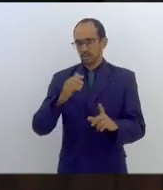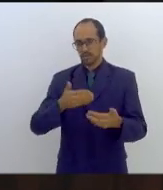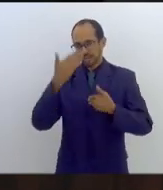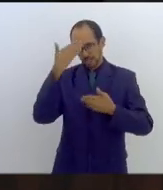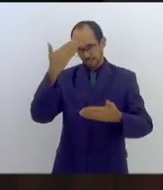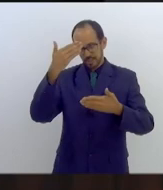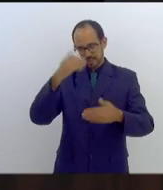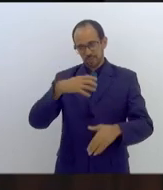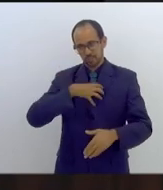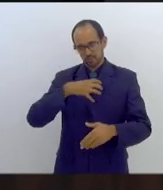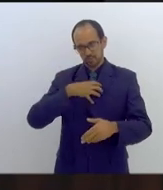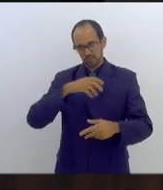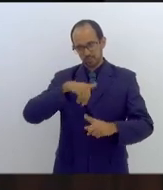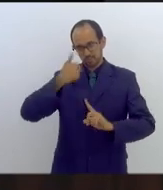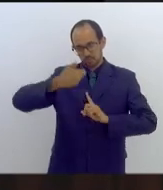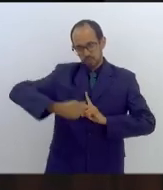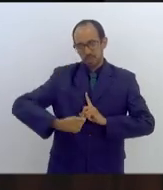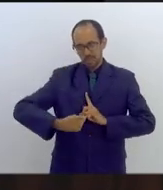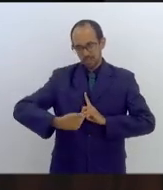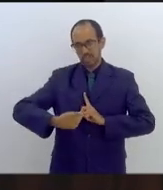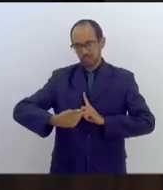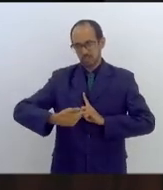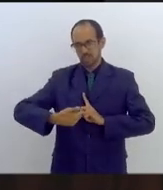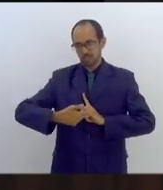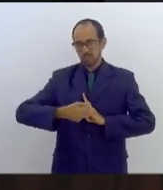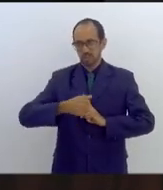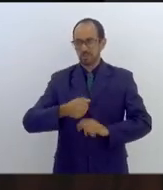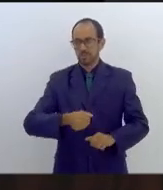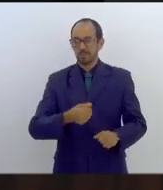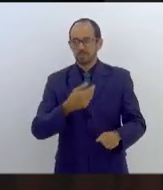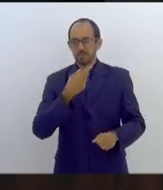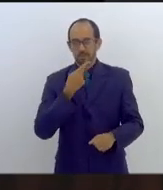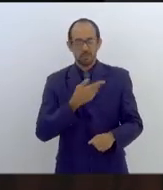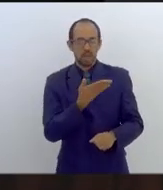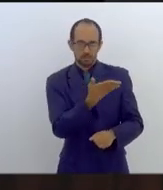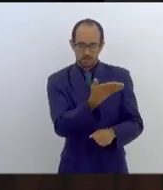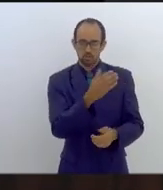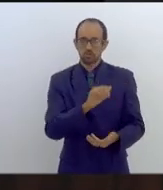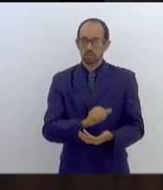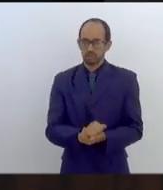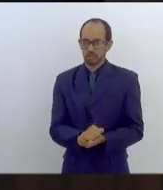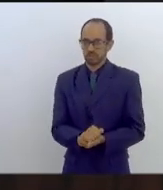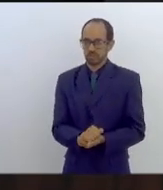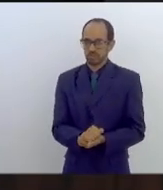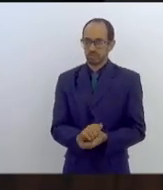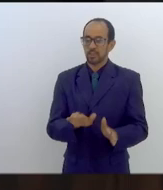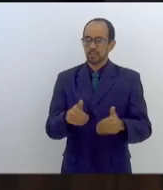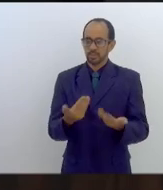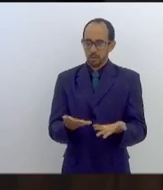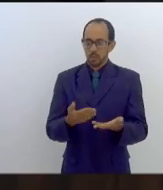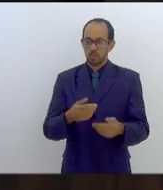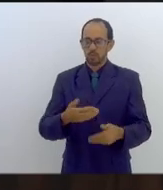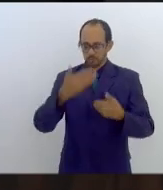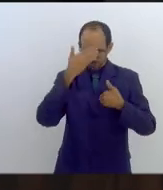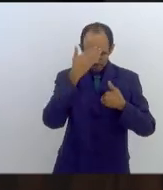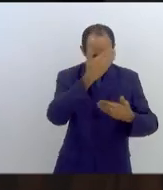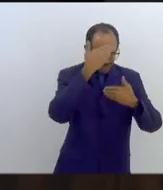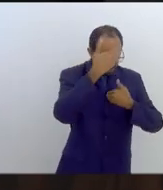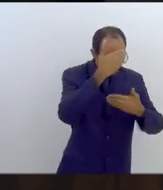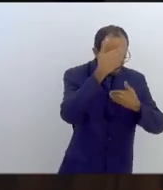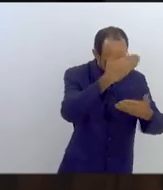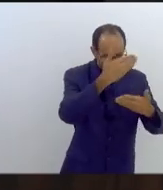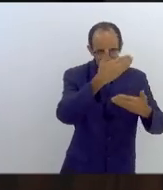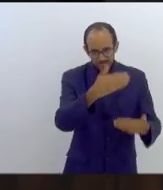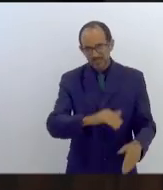sentimos homenageado poder homenageá-lo aos senhores e senhoras então nosso muito muito obrigado obrigado